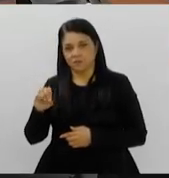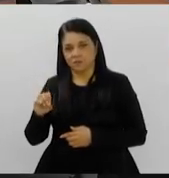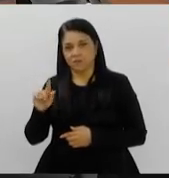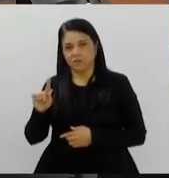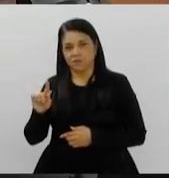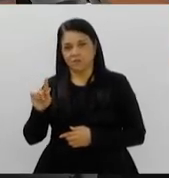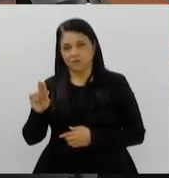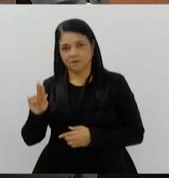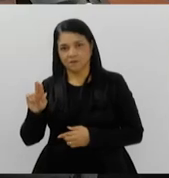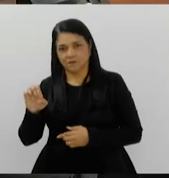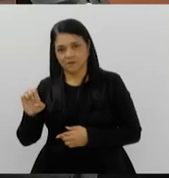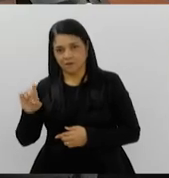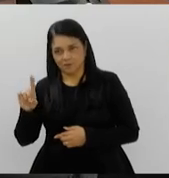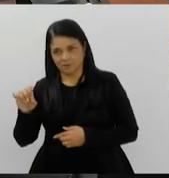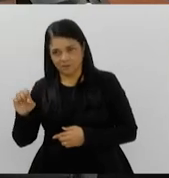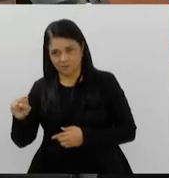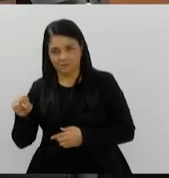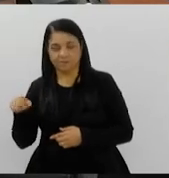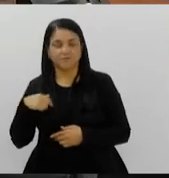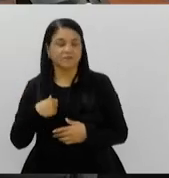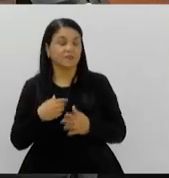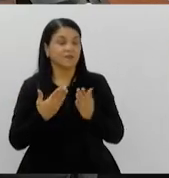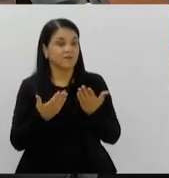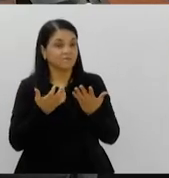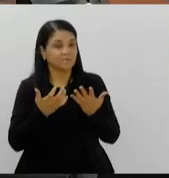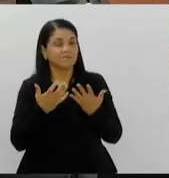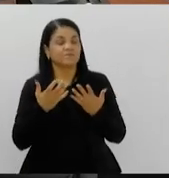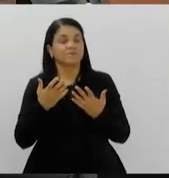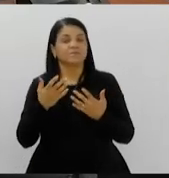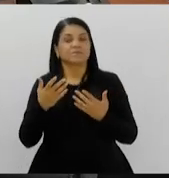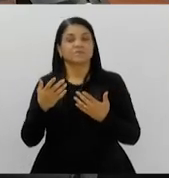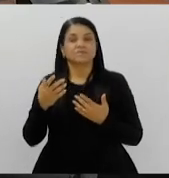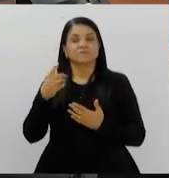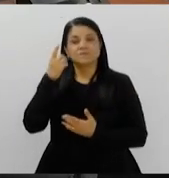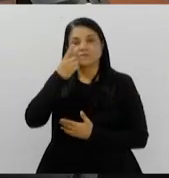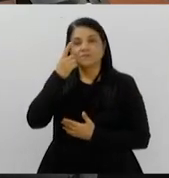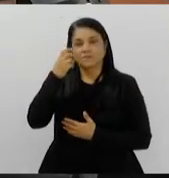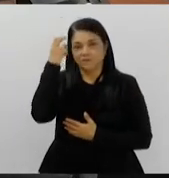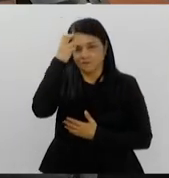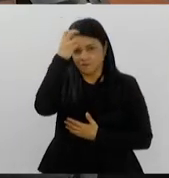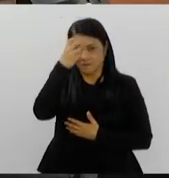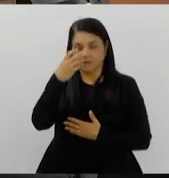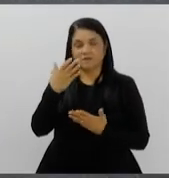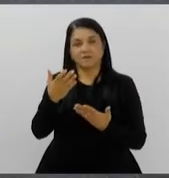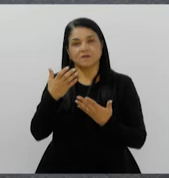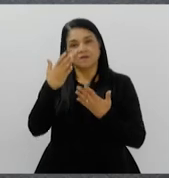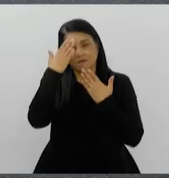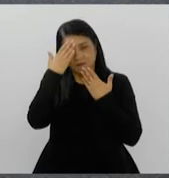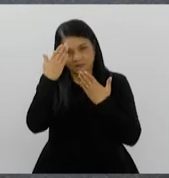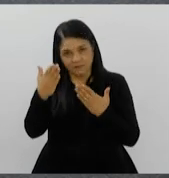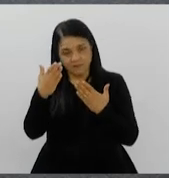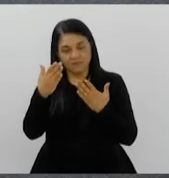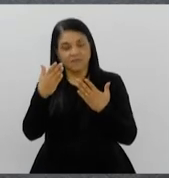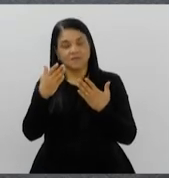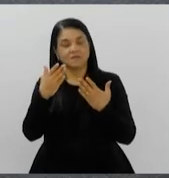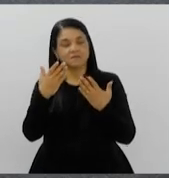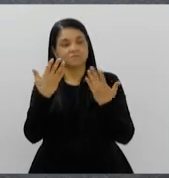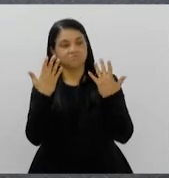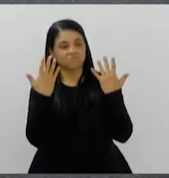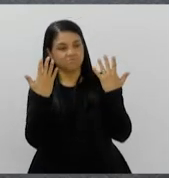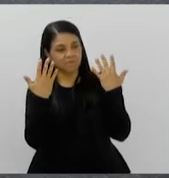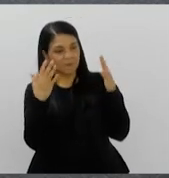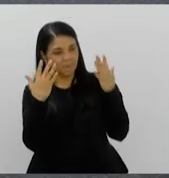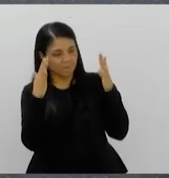Deputada Verônica, por favor. Agradeço, em primeiro lugar, a deputada Marina, poder aparteá-la. Em primeiro lugar, parabenizá-la por